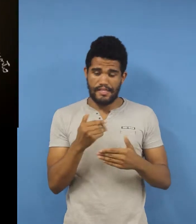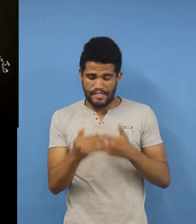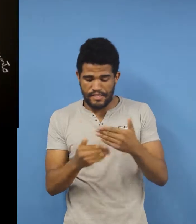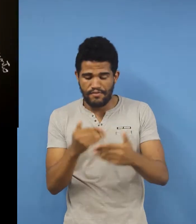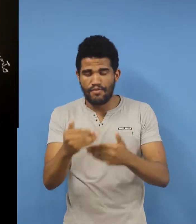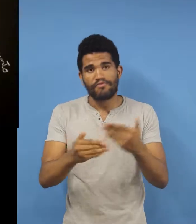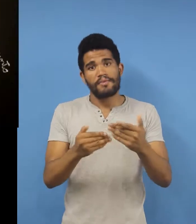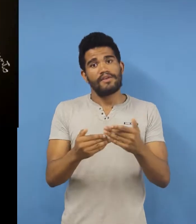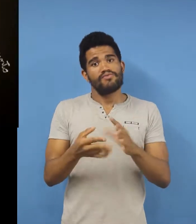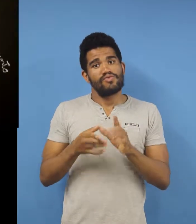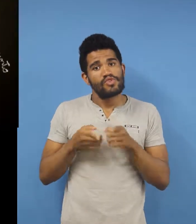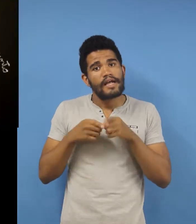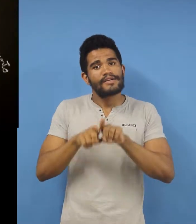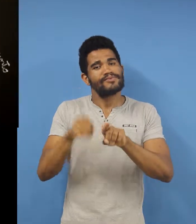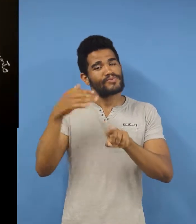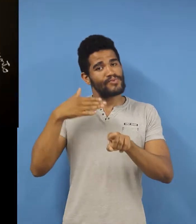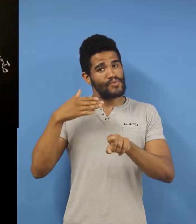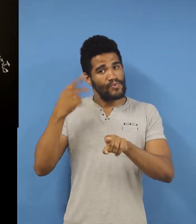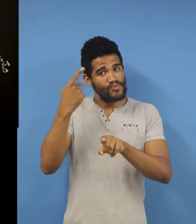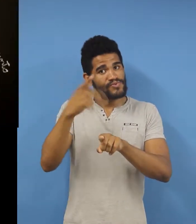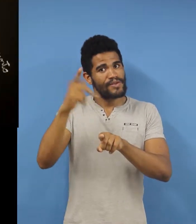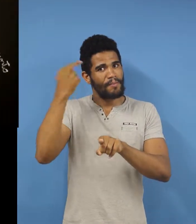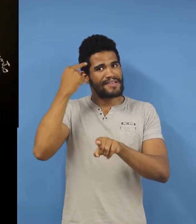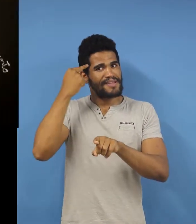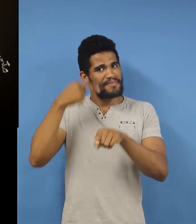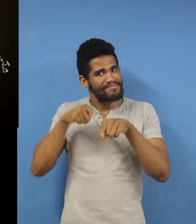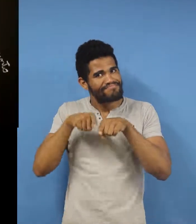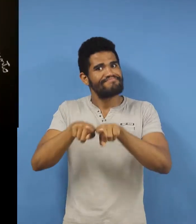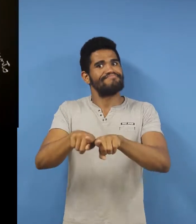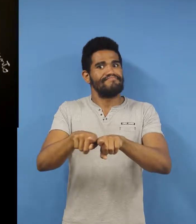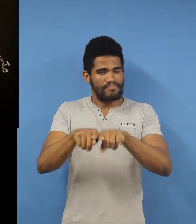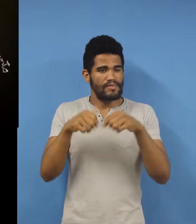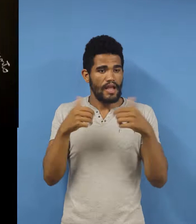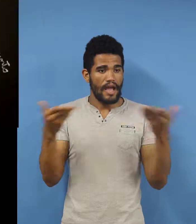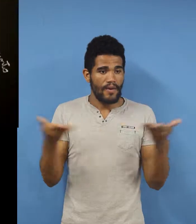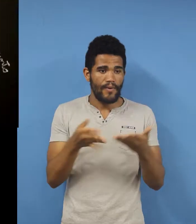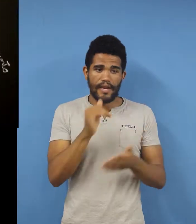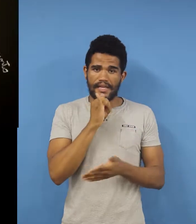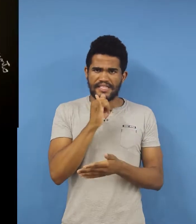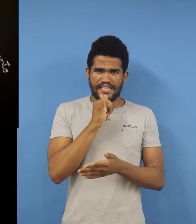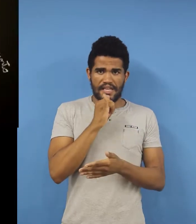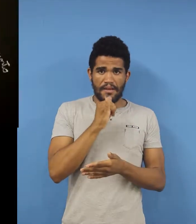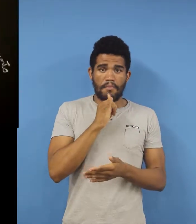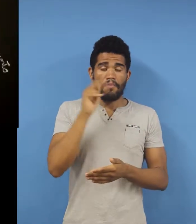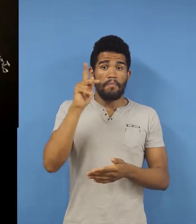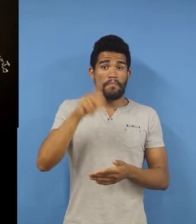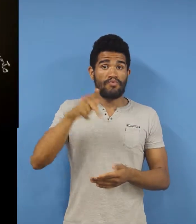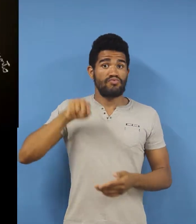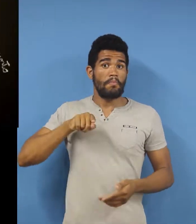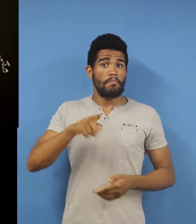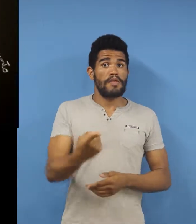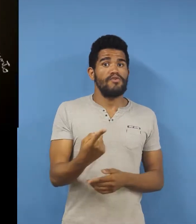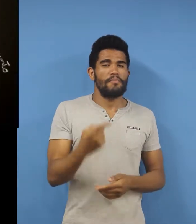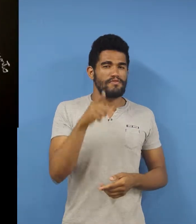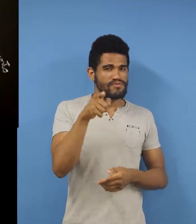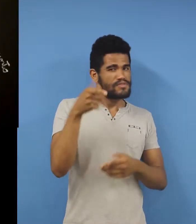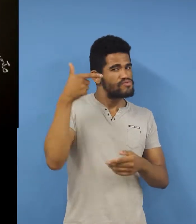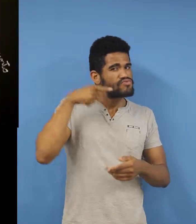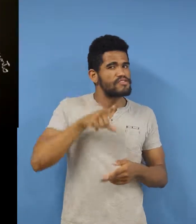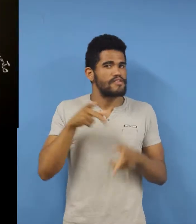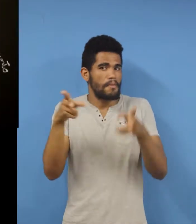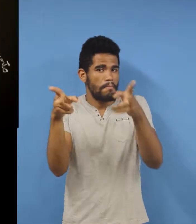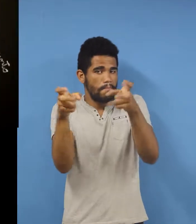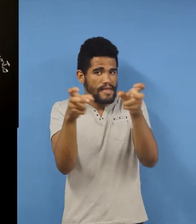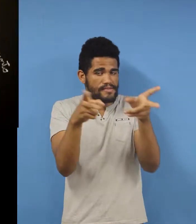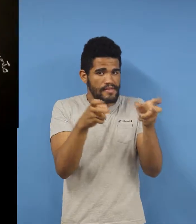do assunto. Que é quando você desenvolve. Isso vem junto com o que você pensa e com o desenvolvimento do seu texto, tá bom? Agora